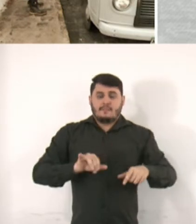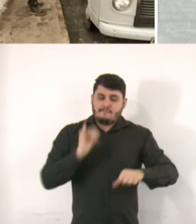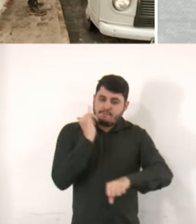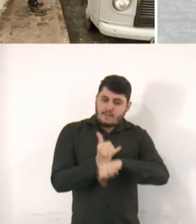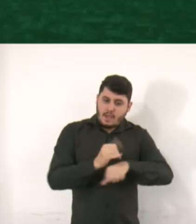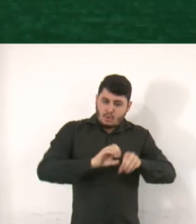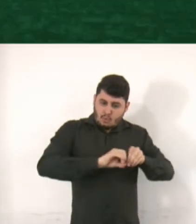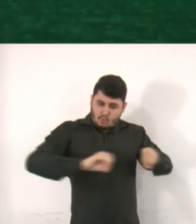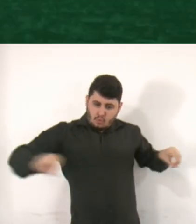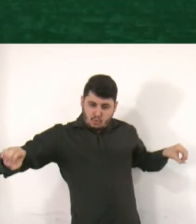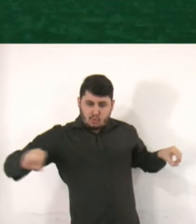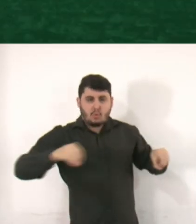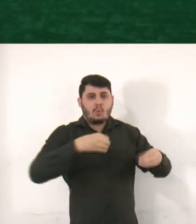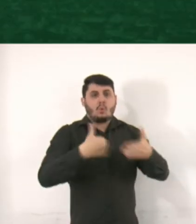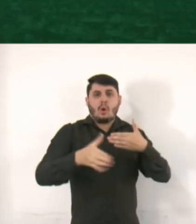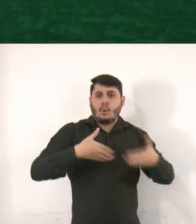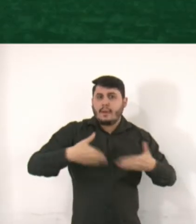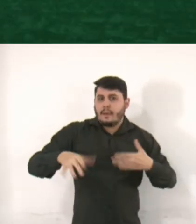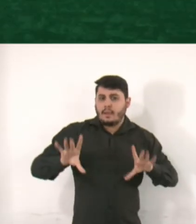monumentos.